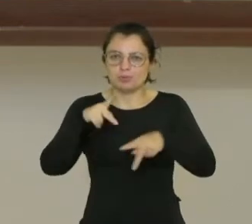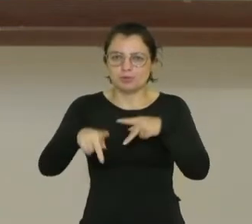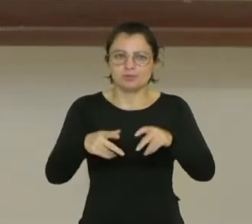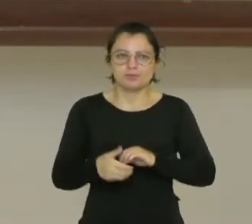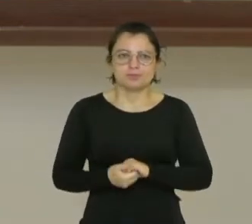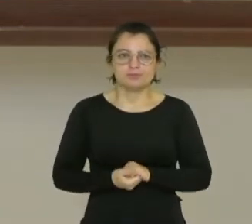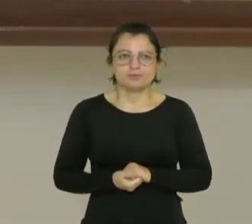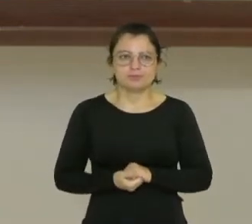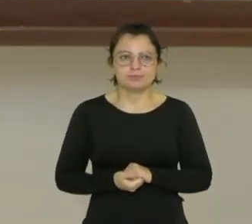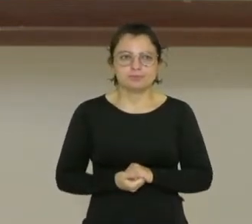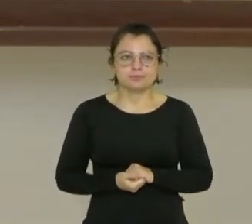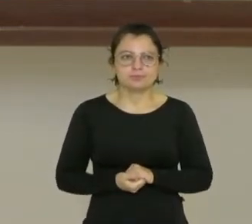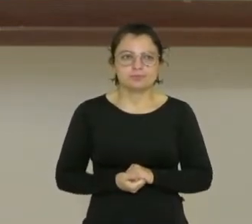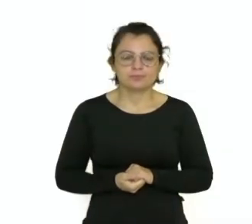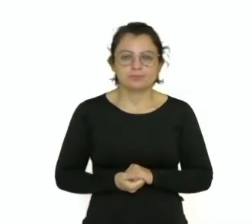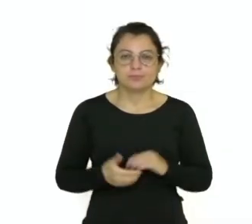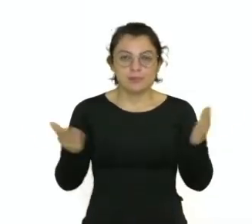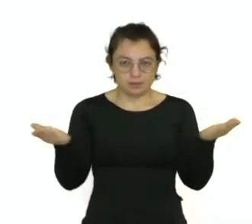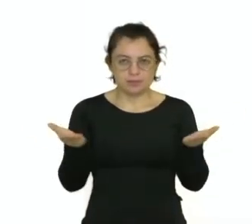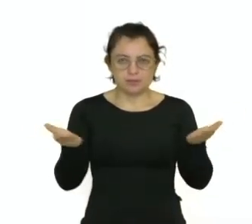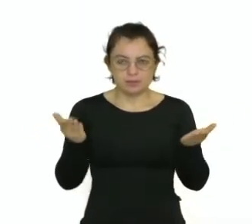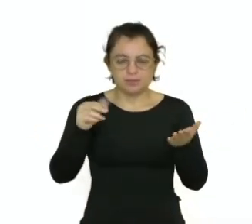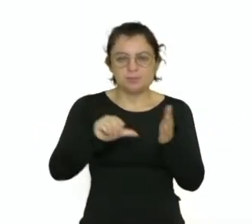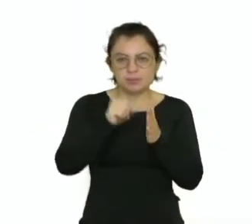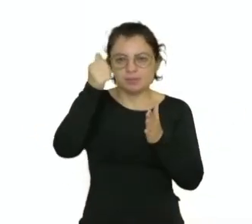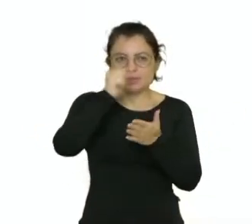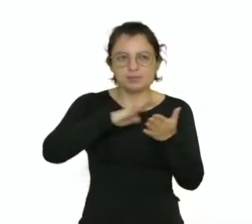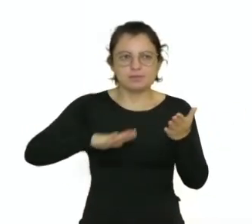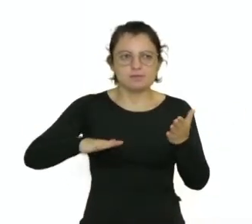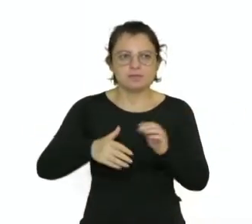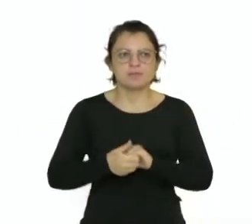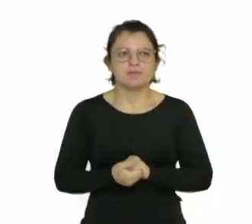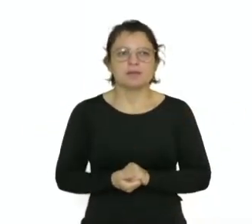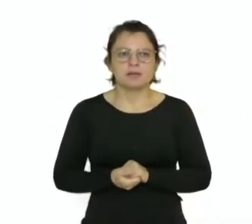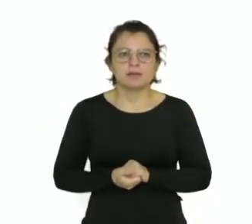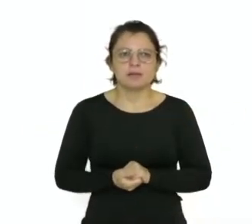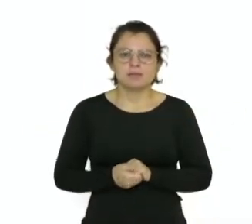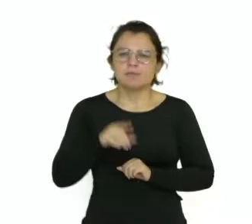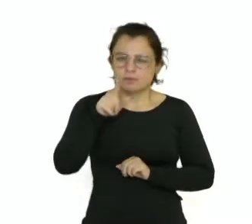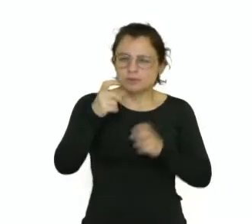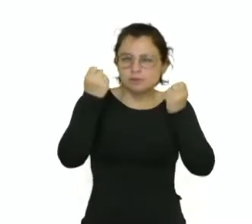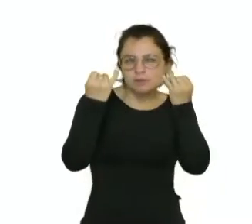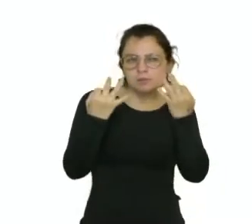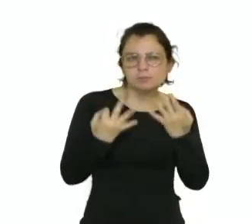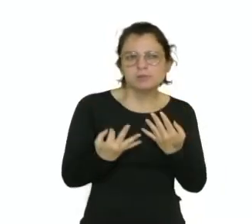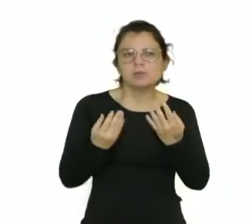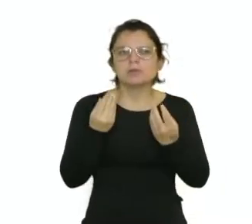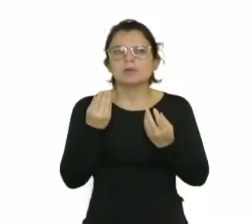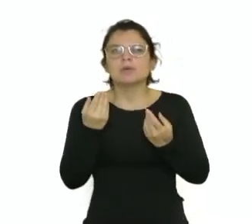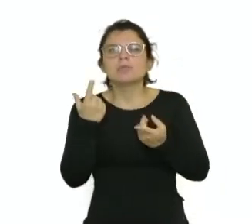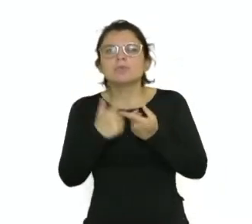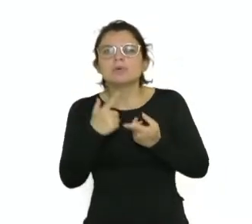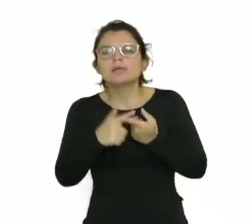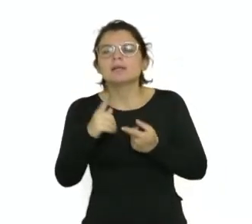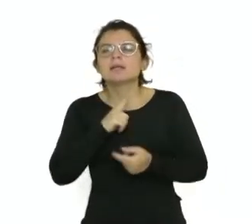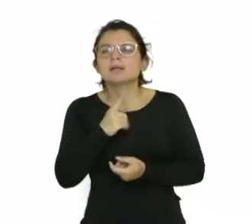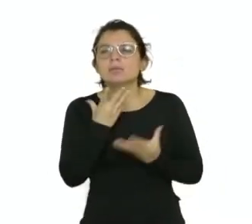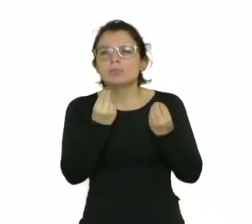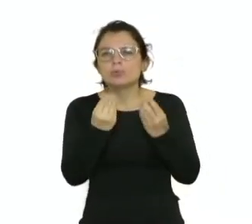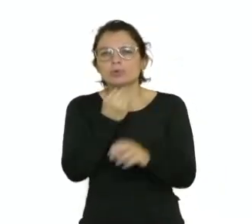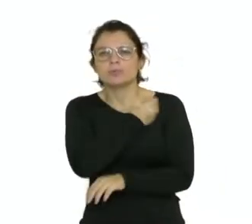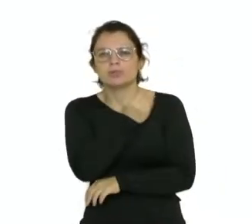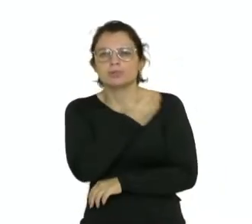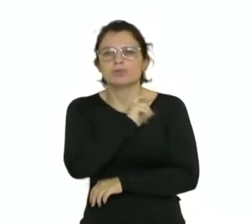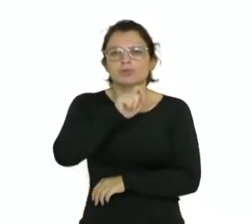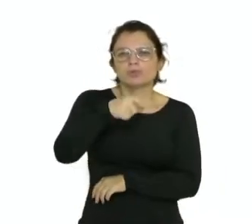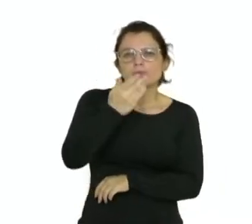aqui, tá? Vamos fazer a nossa primeira atividade? Explique por que ainda há tanto preconceito